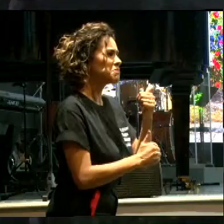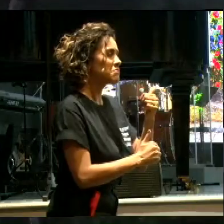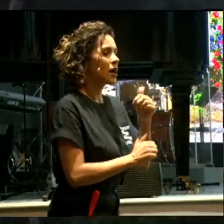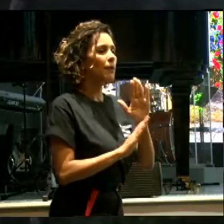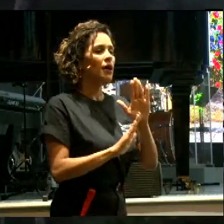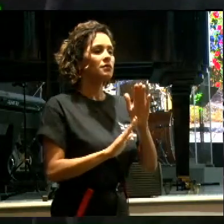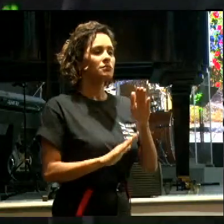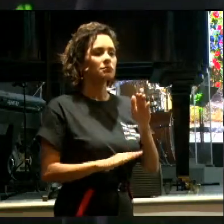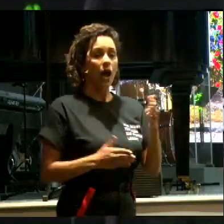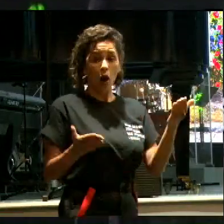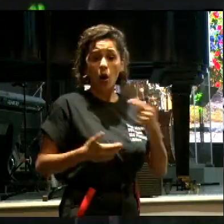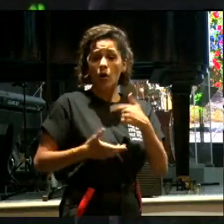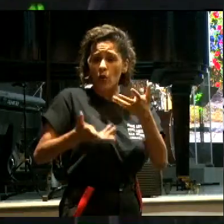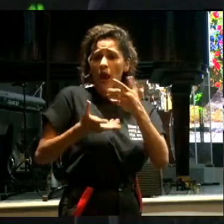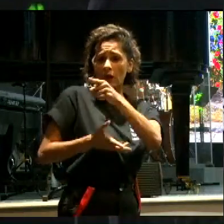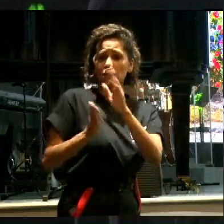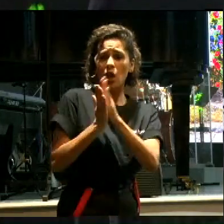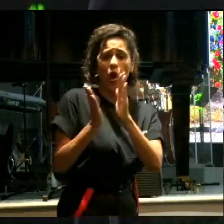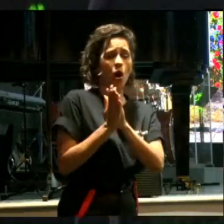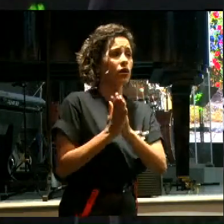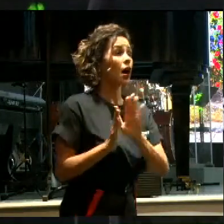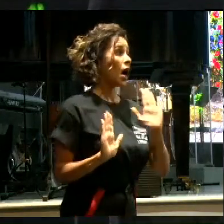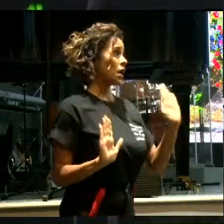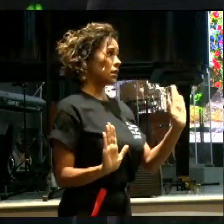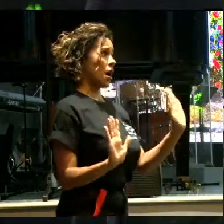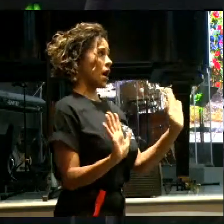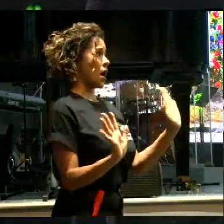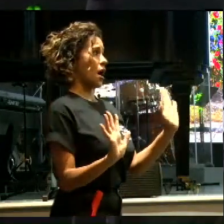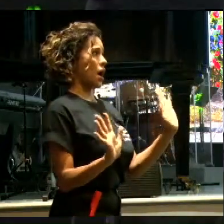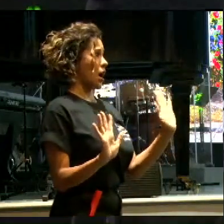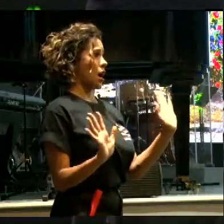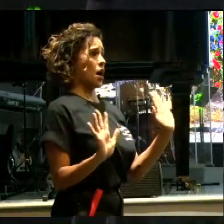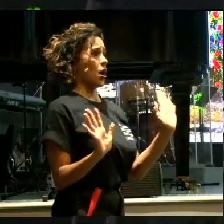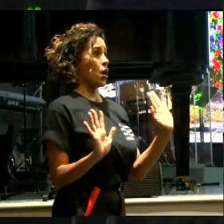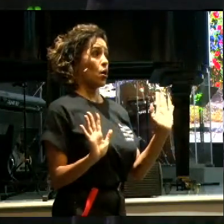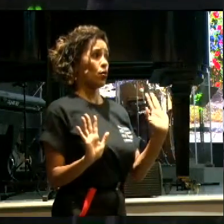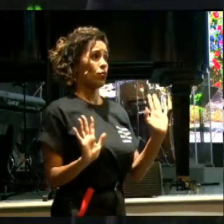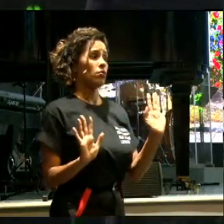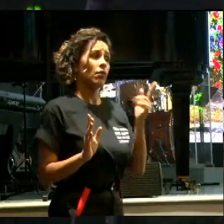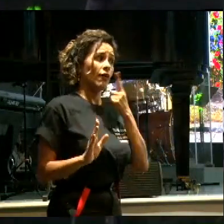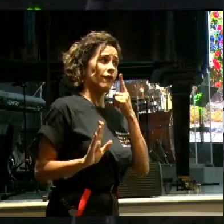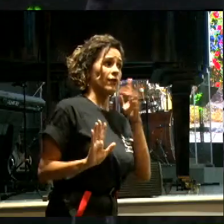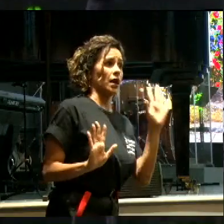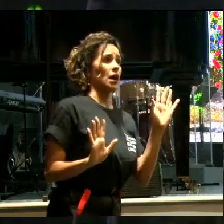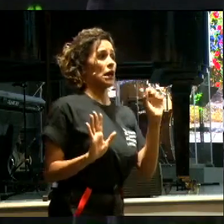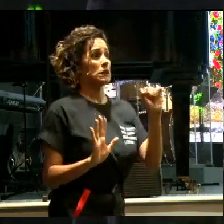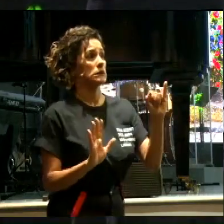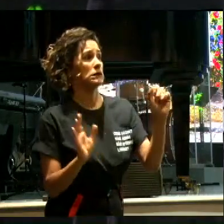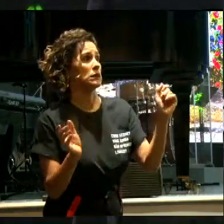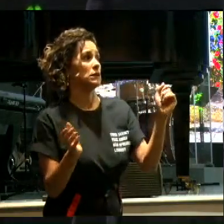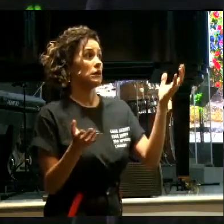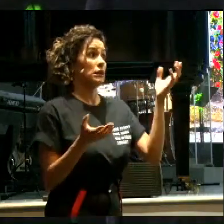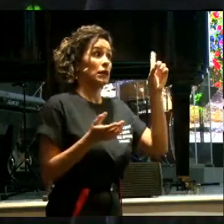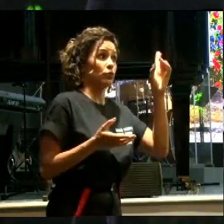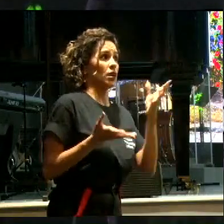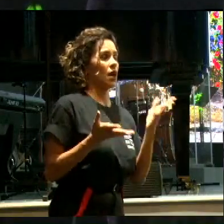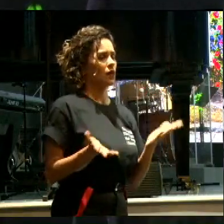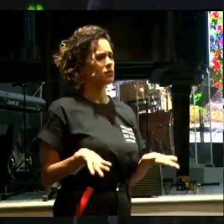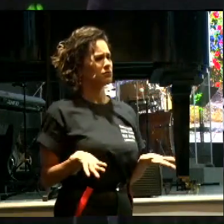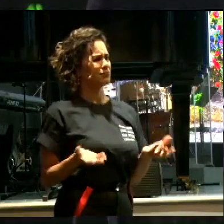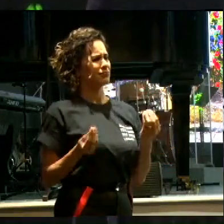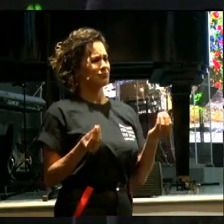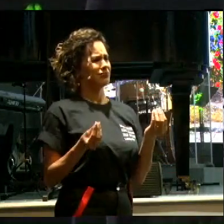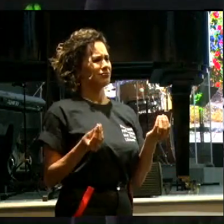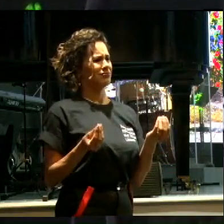se Deus... Interessante, né? Como é que as coisas mudam assim, de uma hora para outra? Porque na Bíblia, gente,